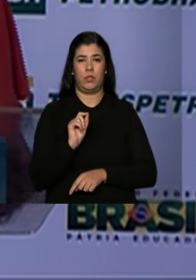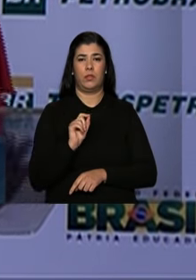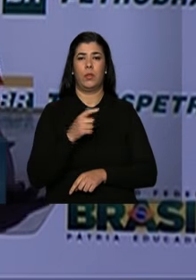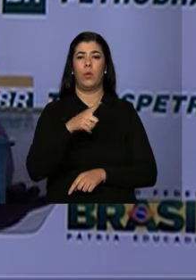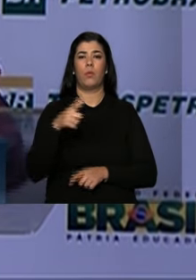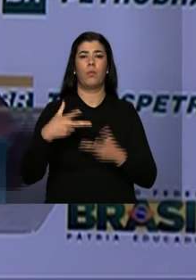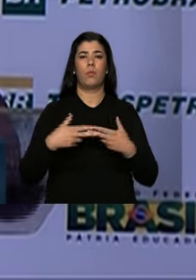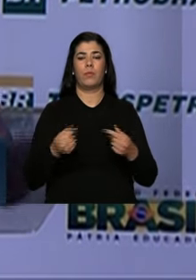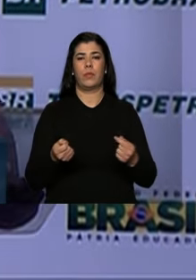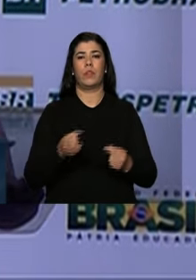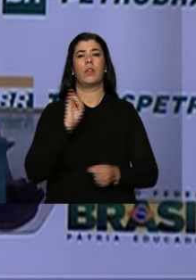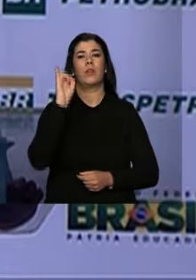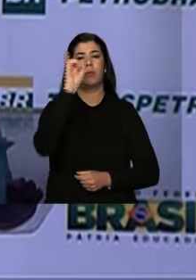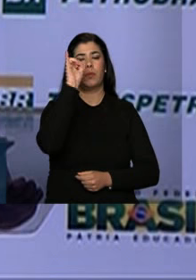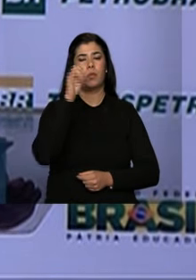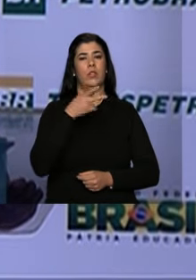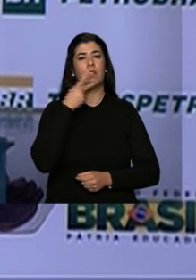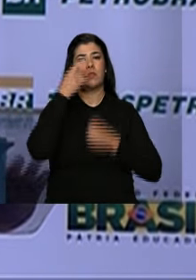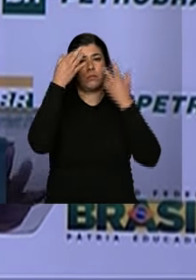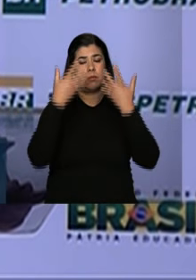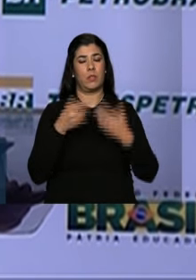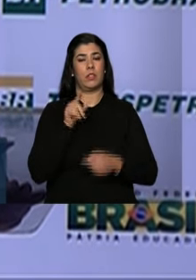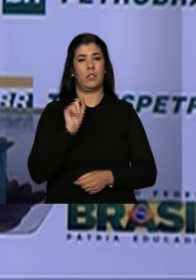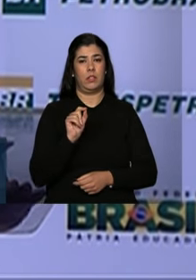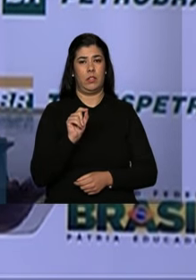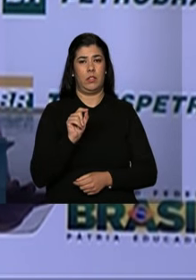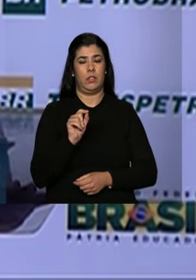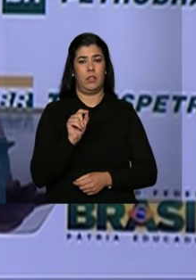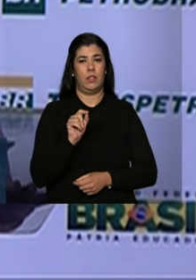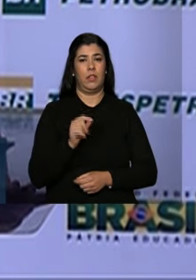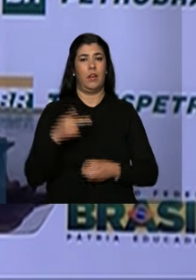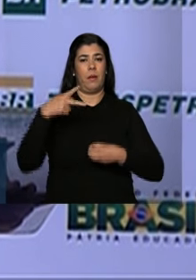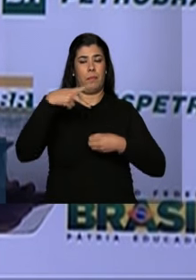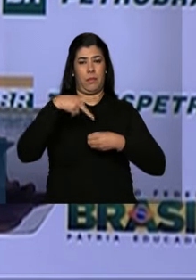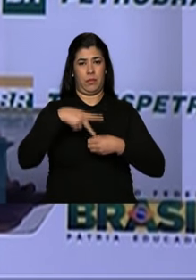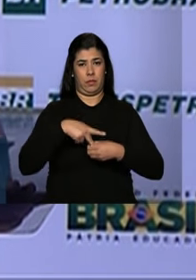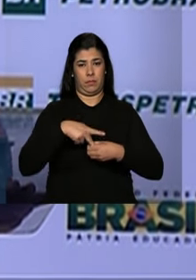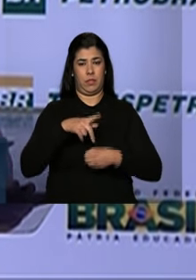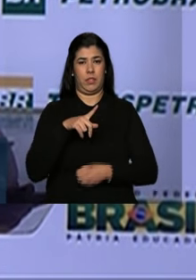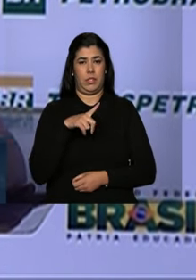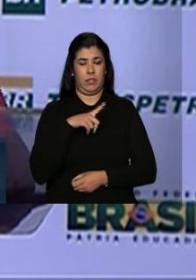Além disso, é importante dizer o seguinte: a Petrobras,